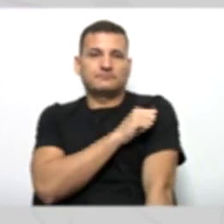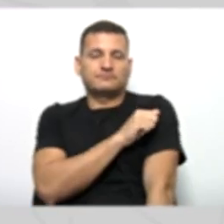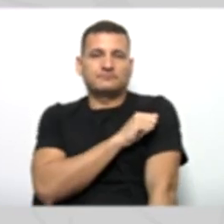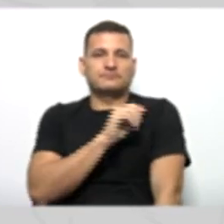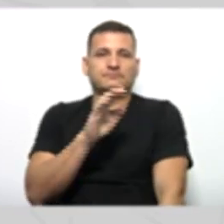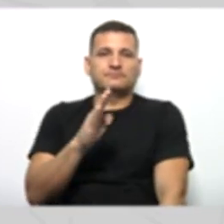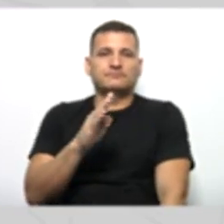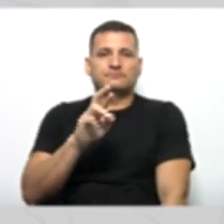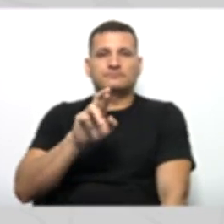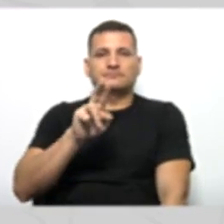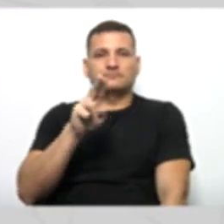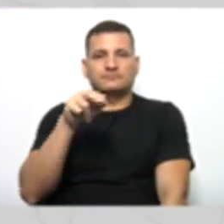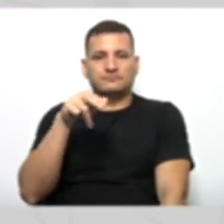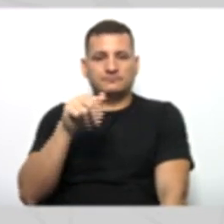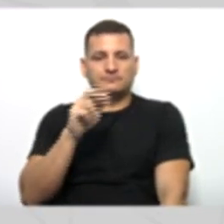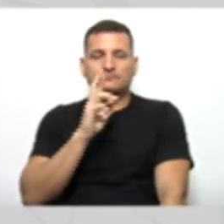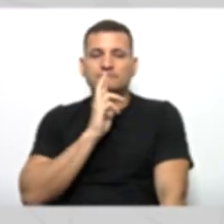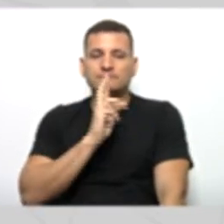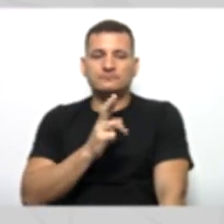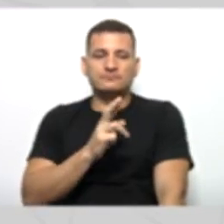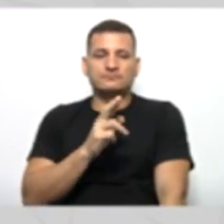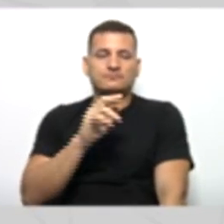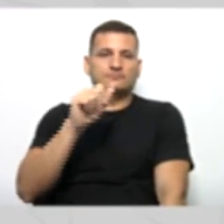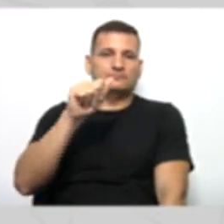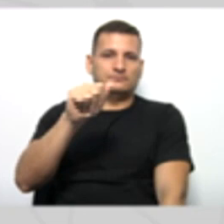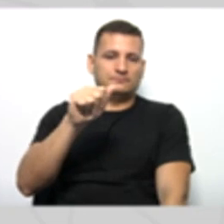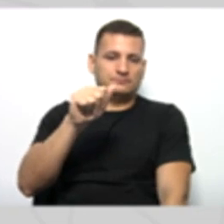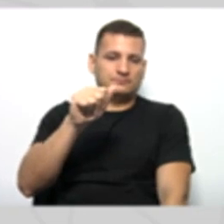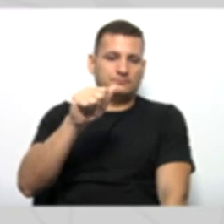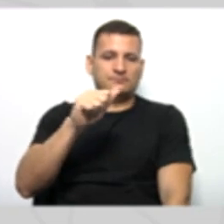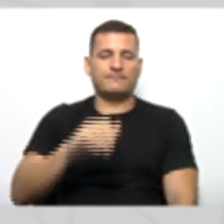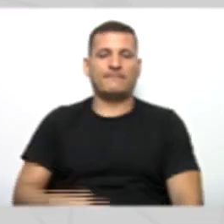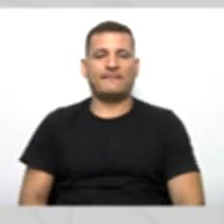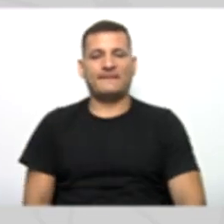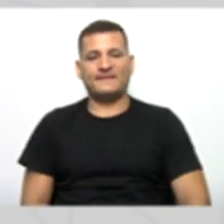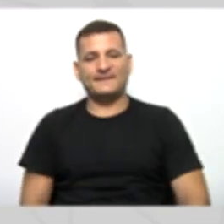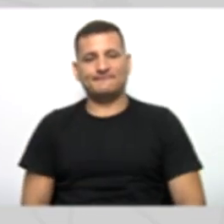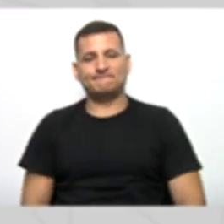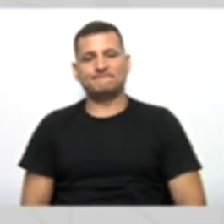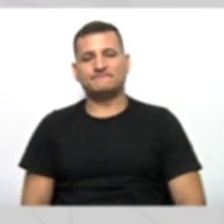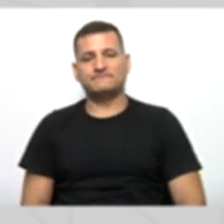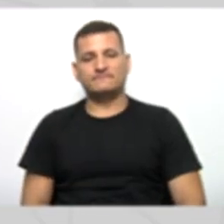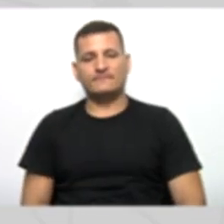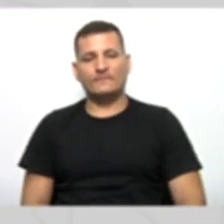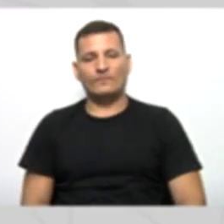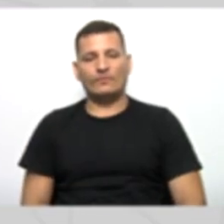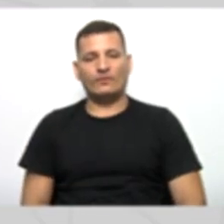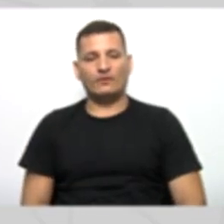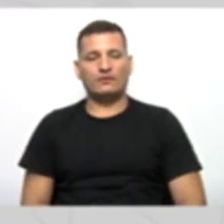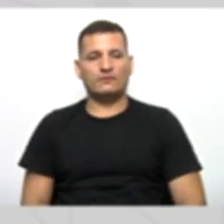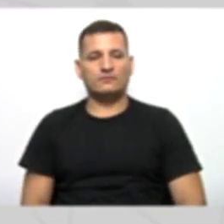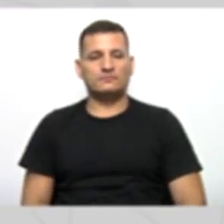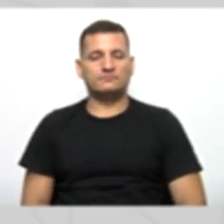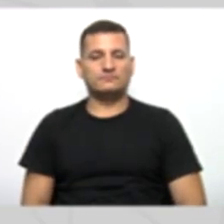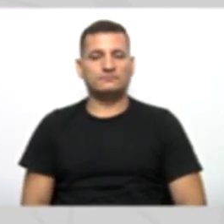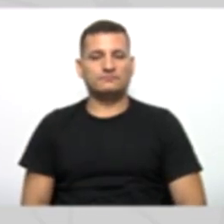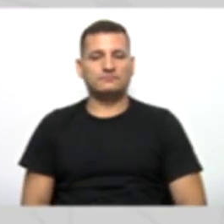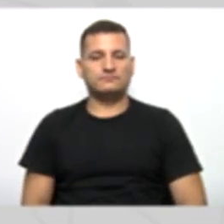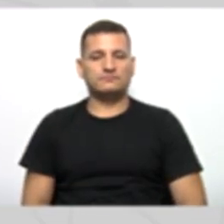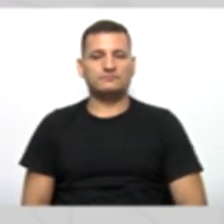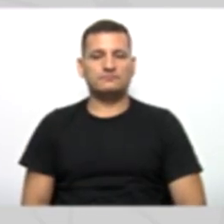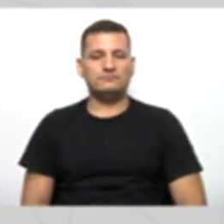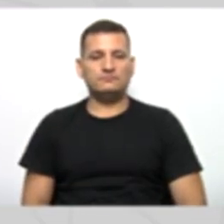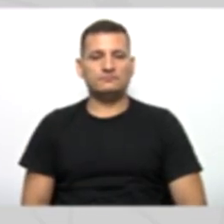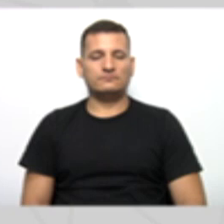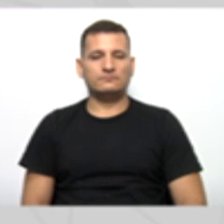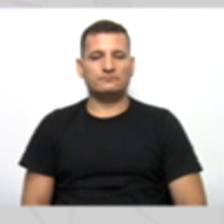né, letra A, generalização. A generalização. Teve outras respostas aí diferentes ou o pessoal acertaram mesmo